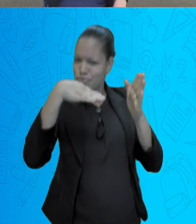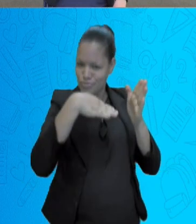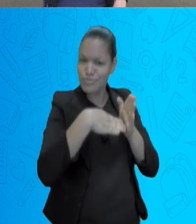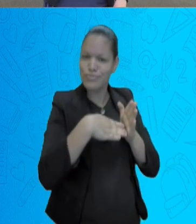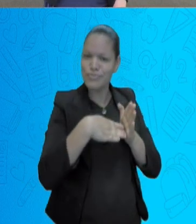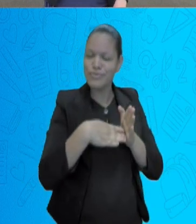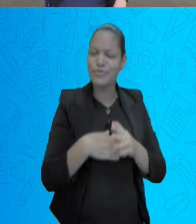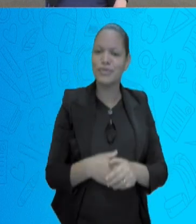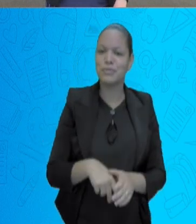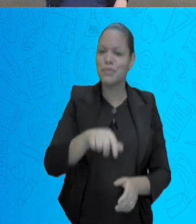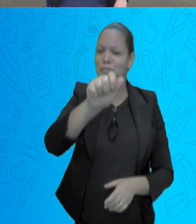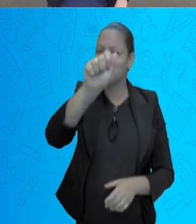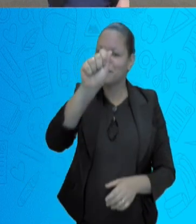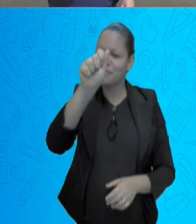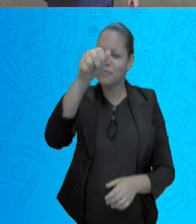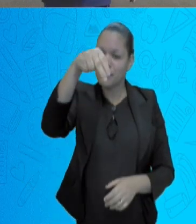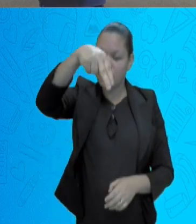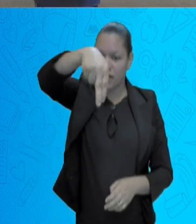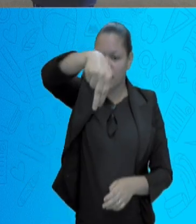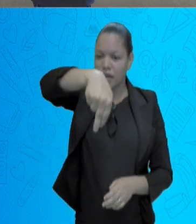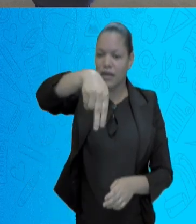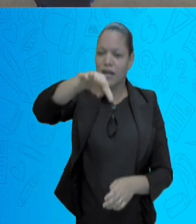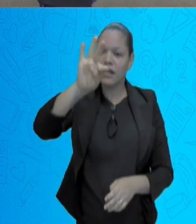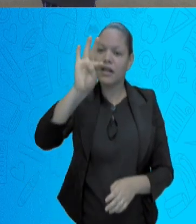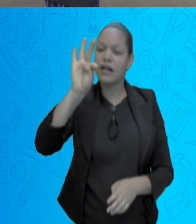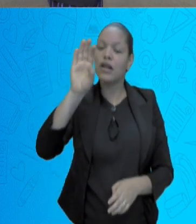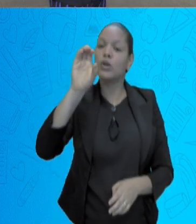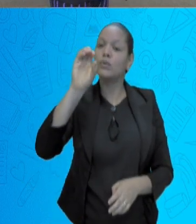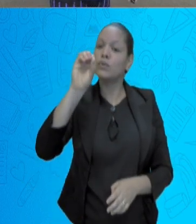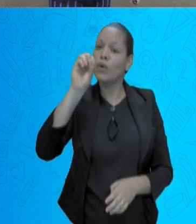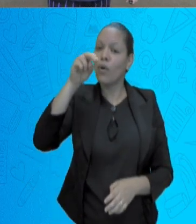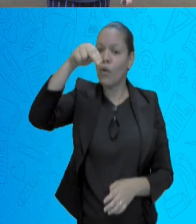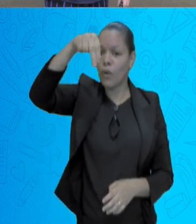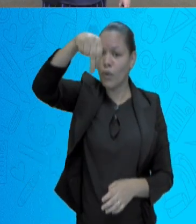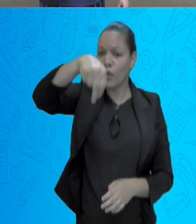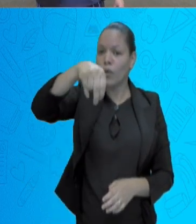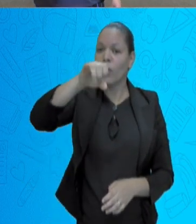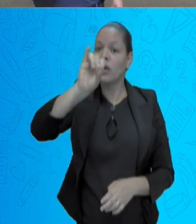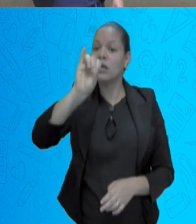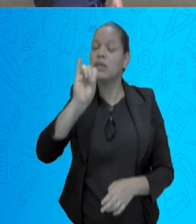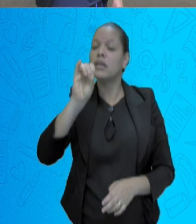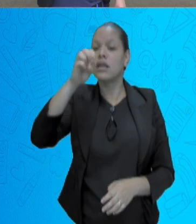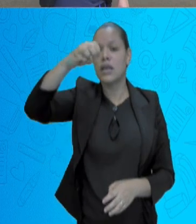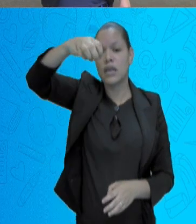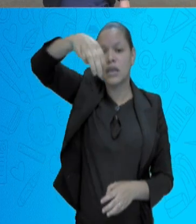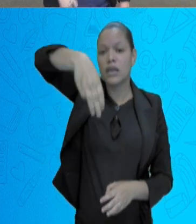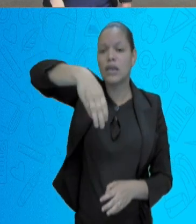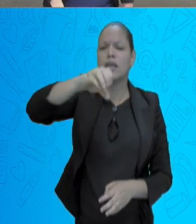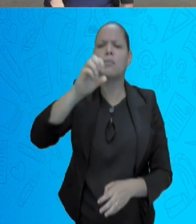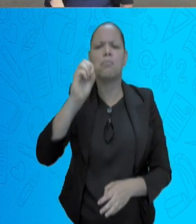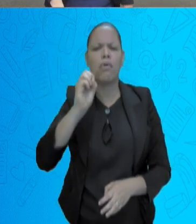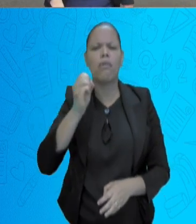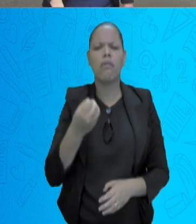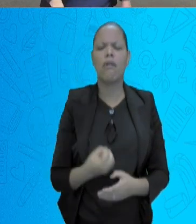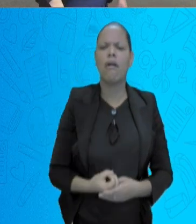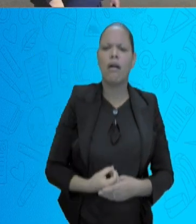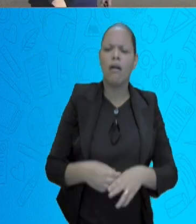dizer o contrário. Se uma pessoa é agitada, qual que é o contrário de uma pessoa